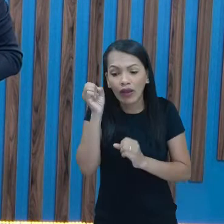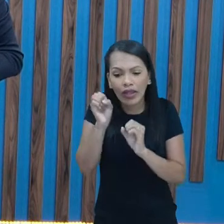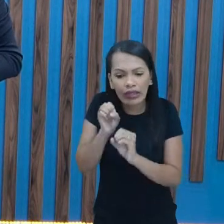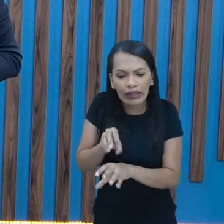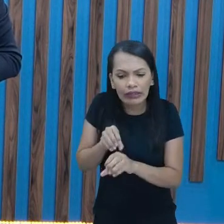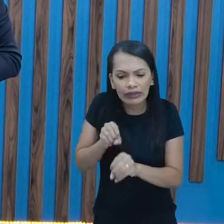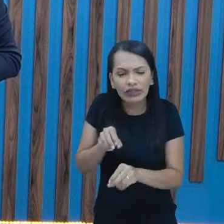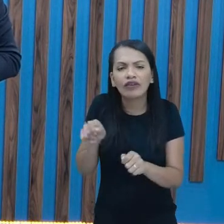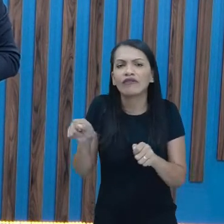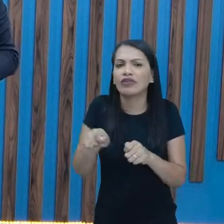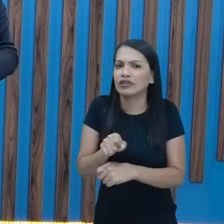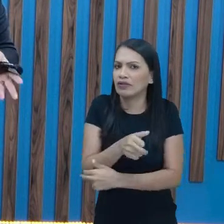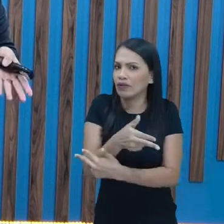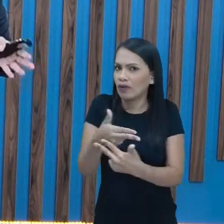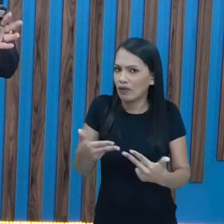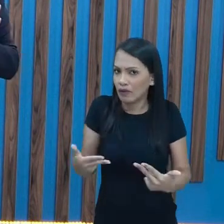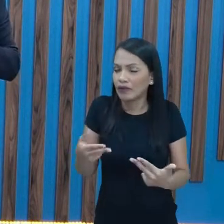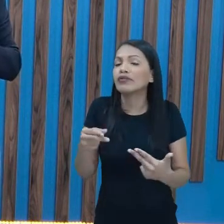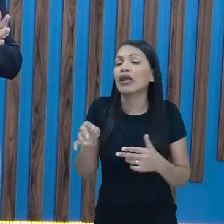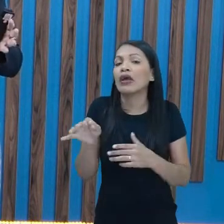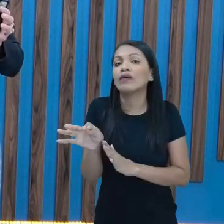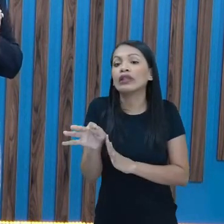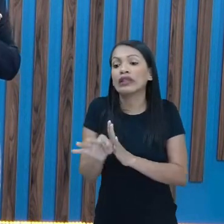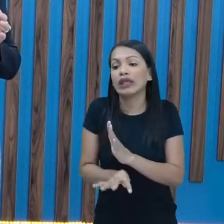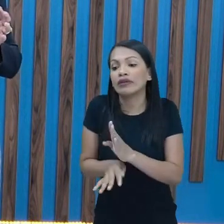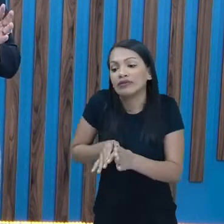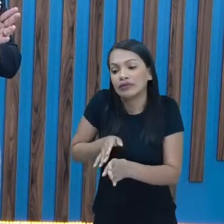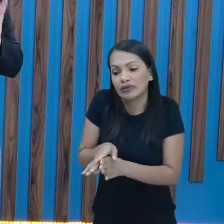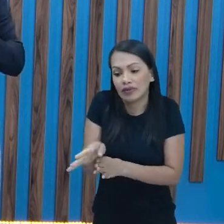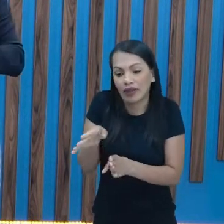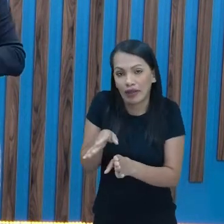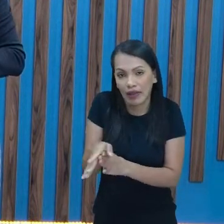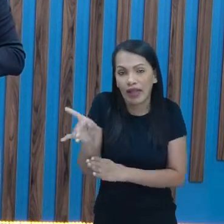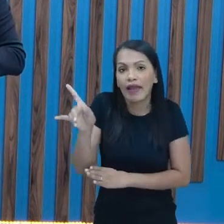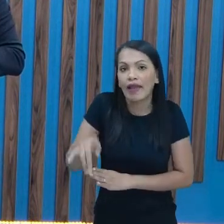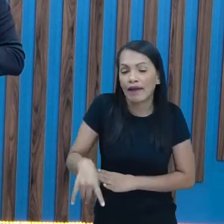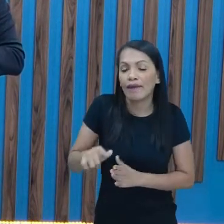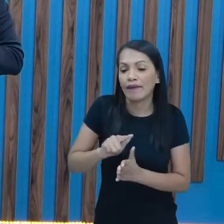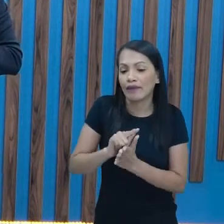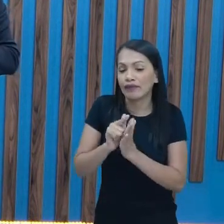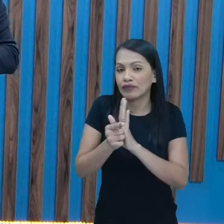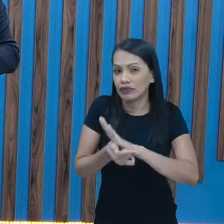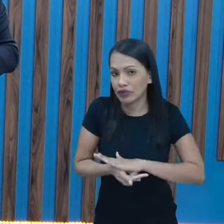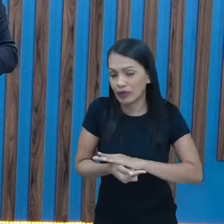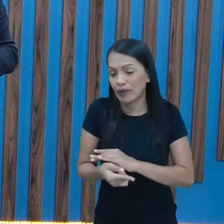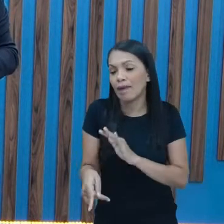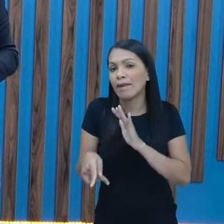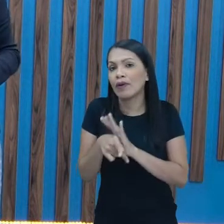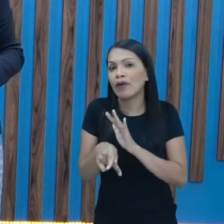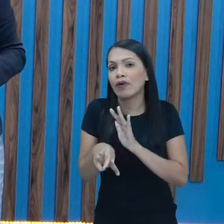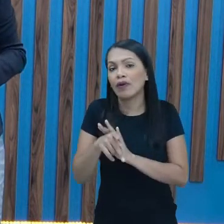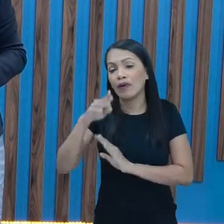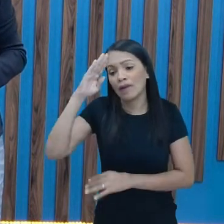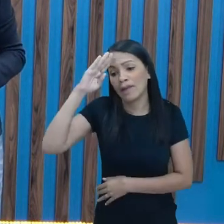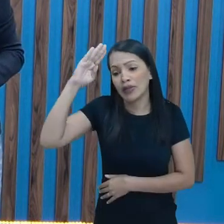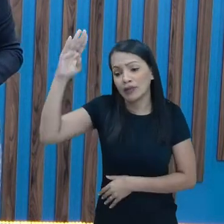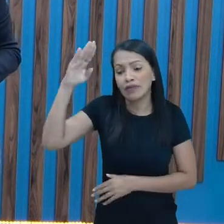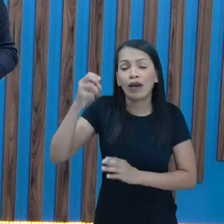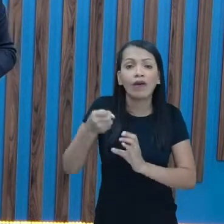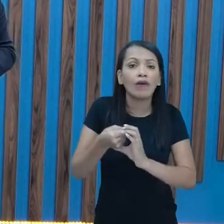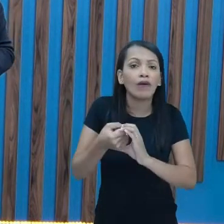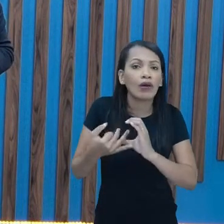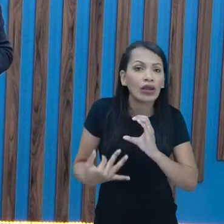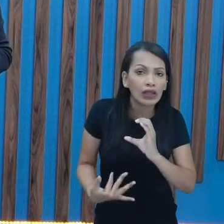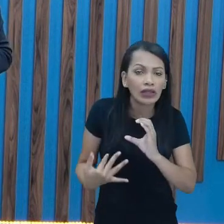fazer alguma coisa, não é? E texto instrucional é isso, é um gênero textual que tem como principal característica